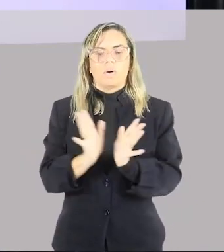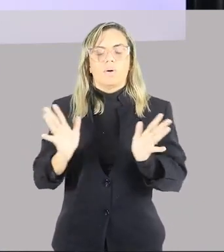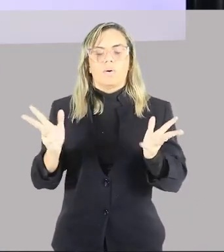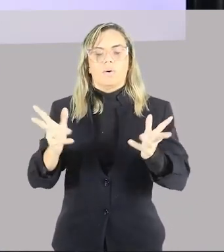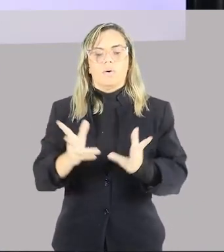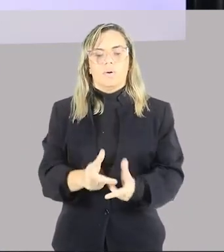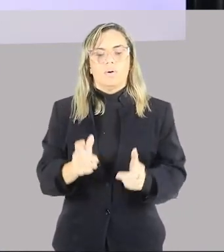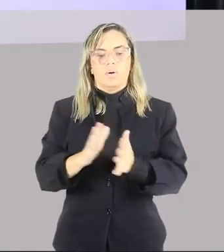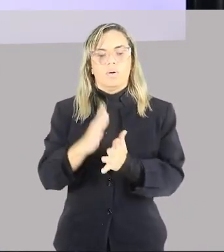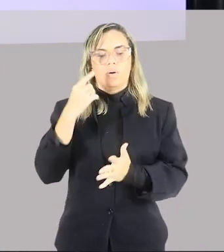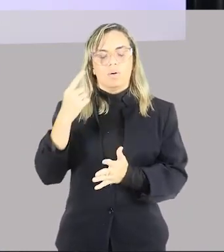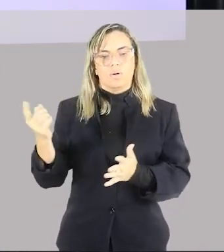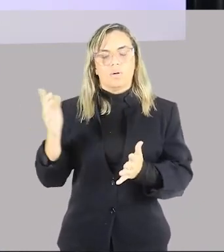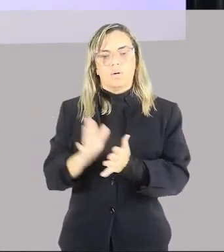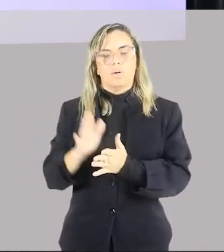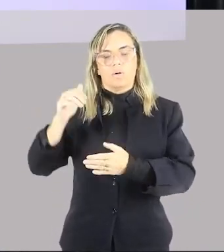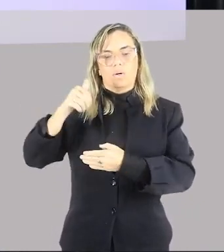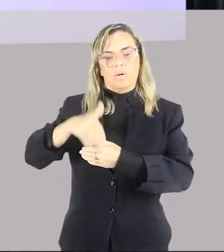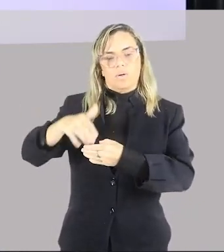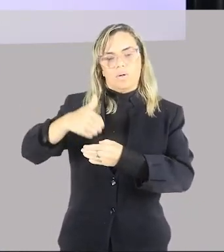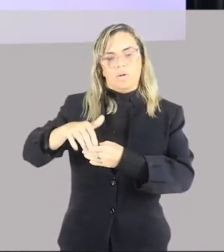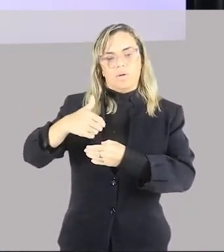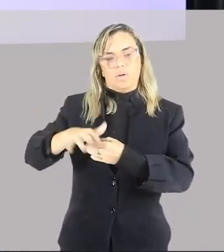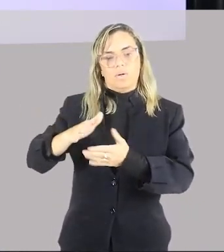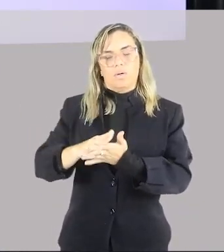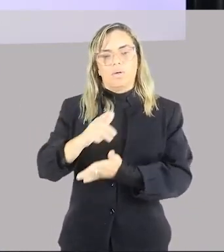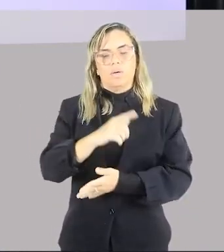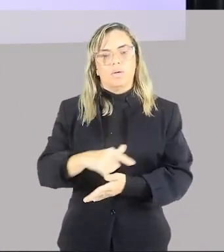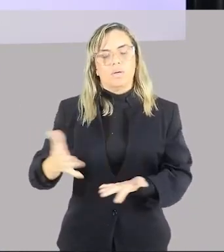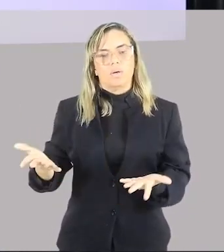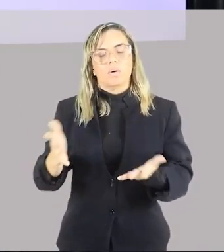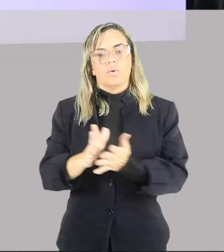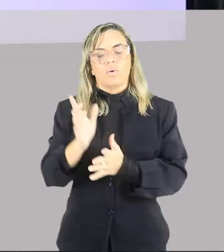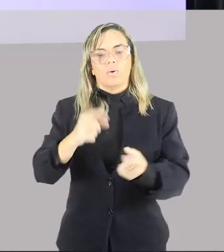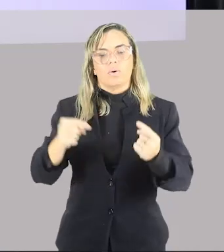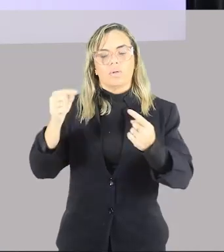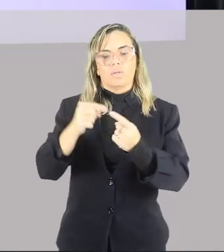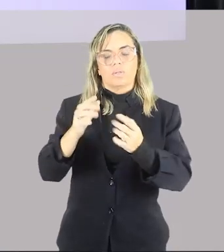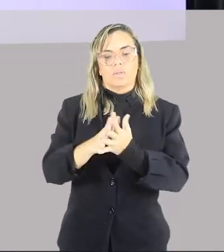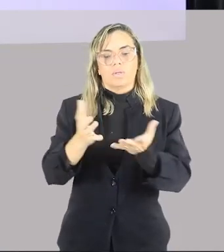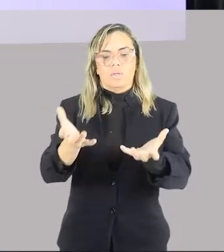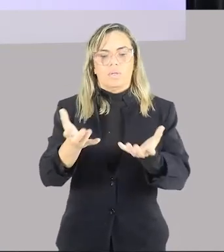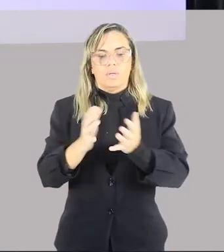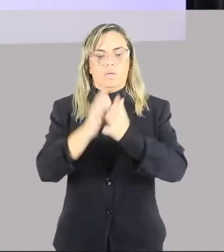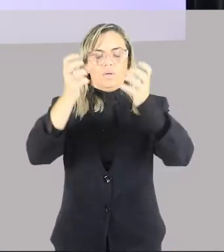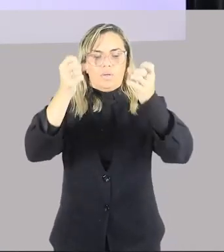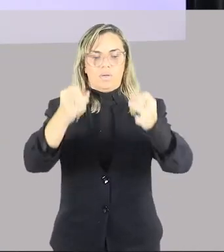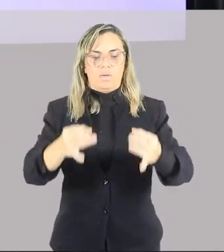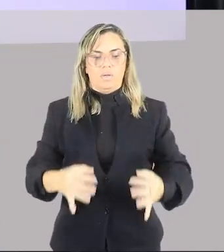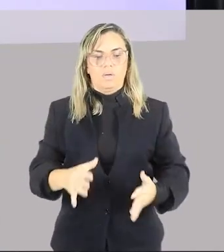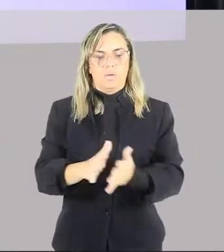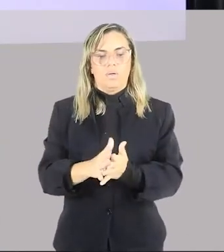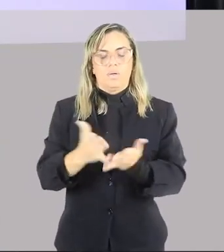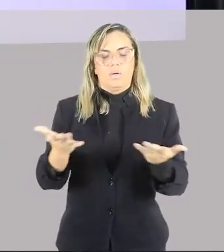Novamente, o termo nos dá a dica do que ele está querendo dizer. É um ato geral, portanto, ele é abstrato, ele é